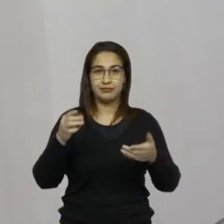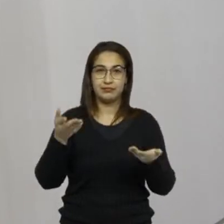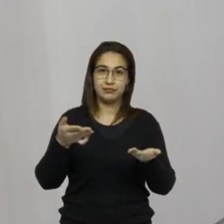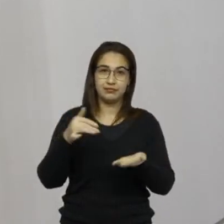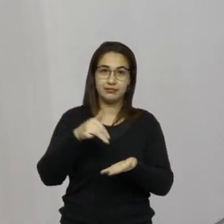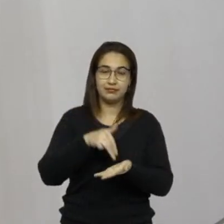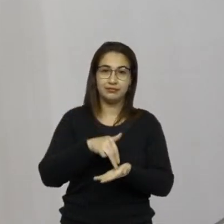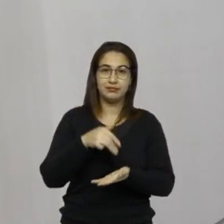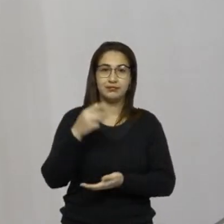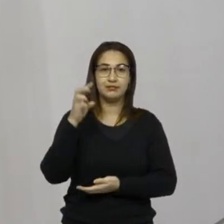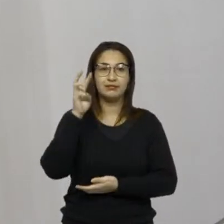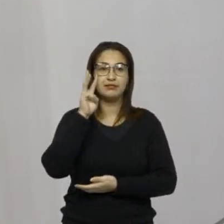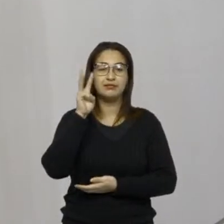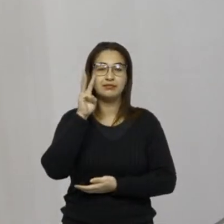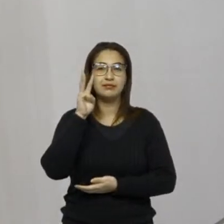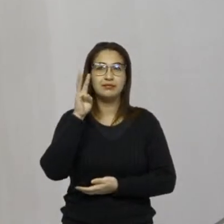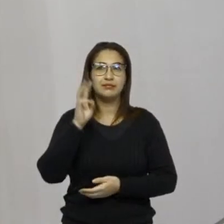terça-feira.